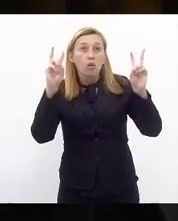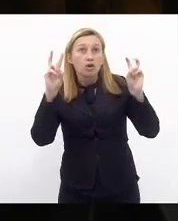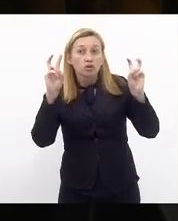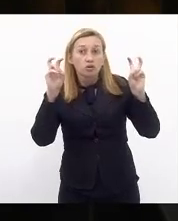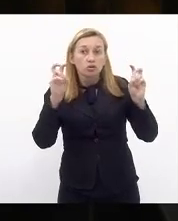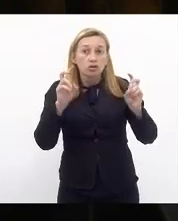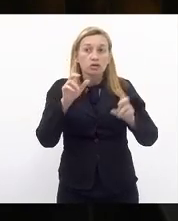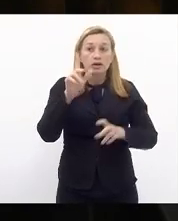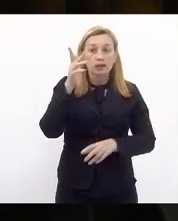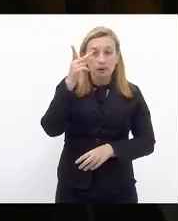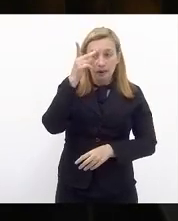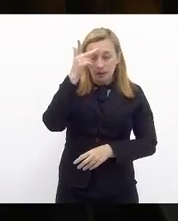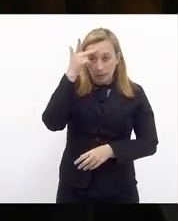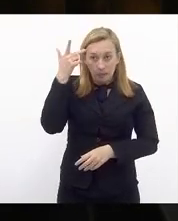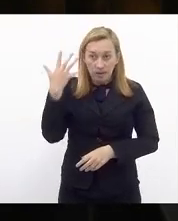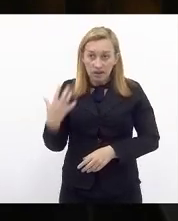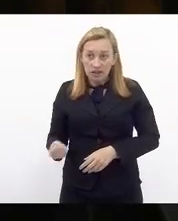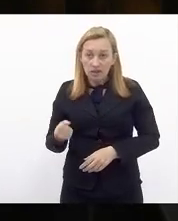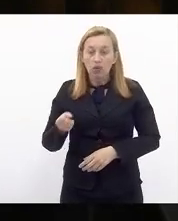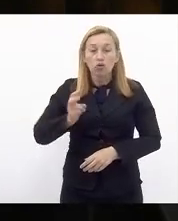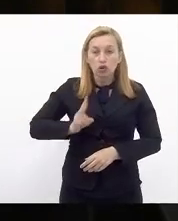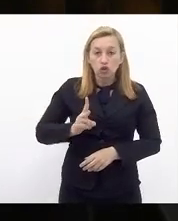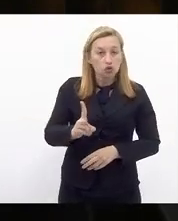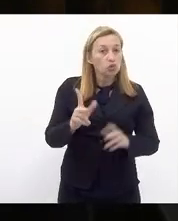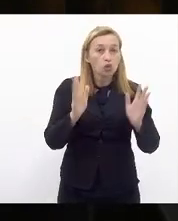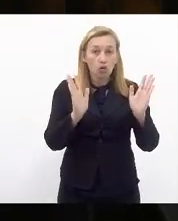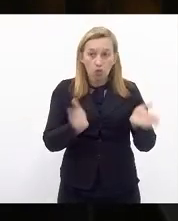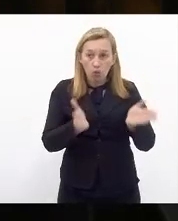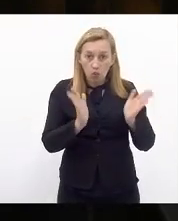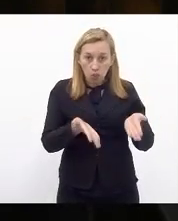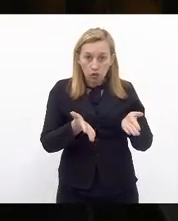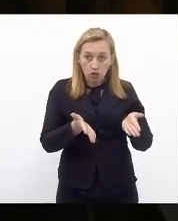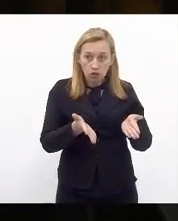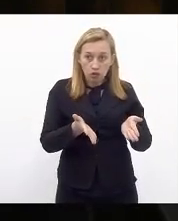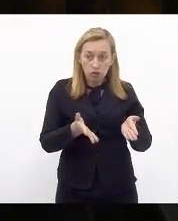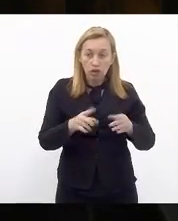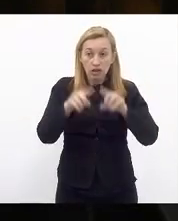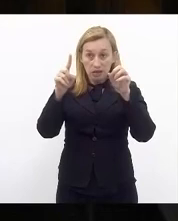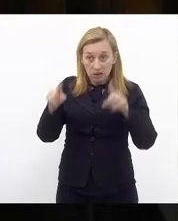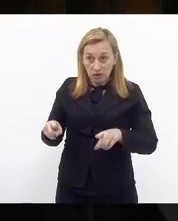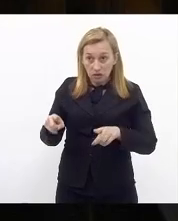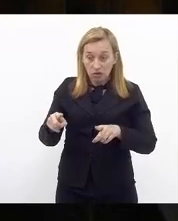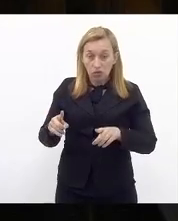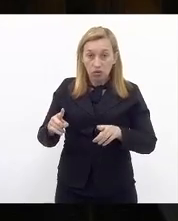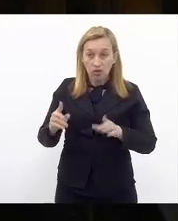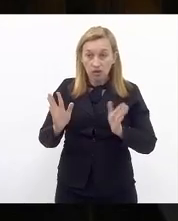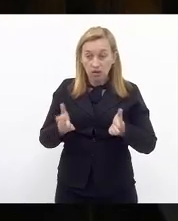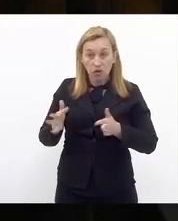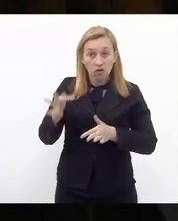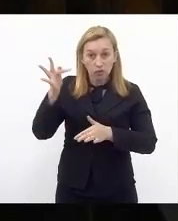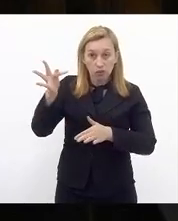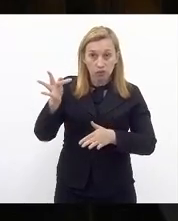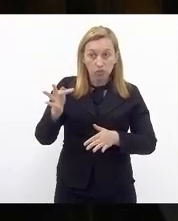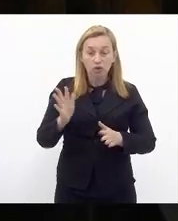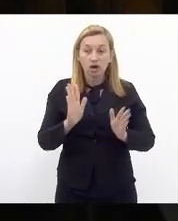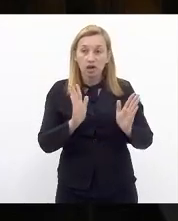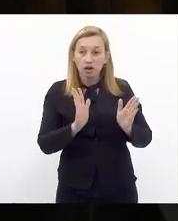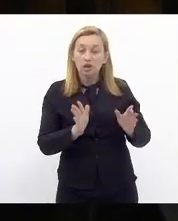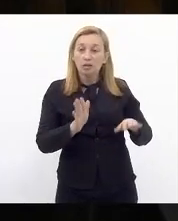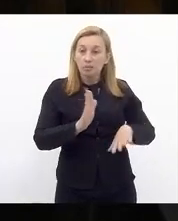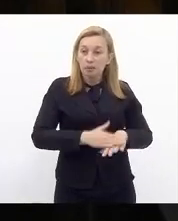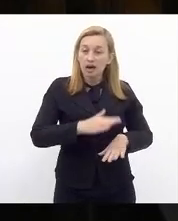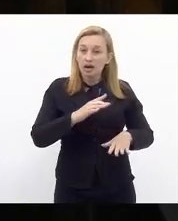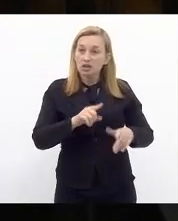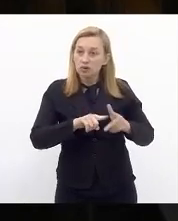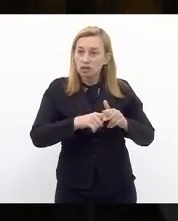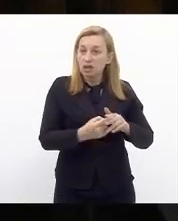das pensões zera mantém o que está hoje para o servidores e para os futuros Então vamos calibrar ainda